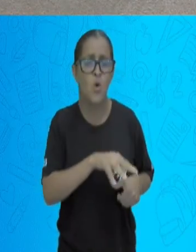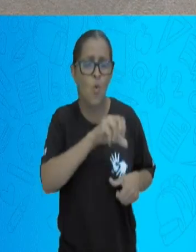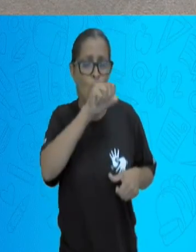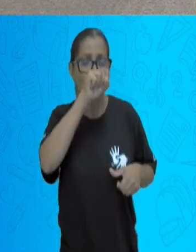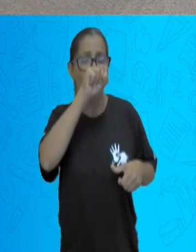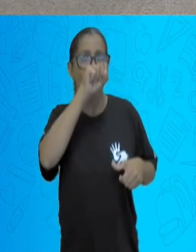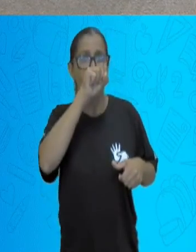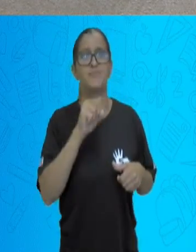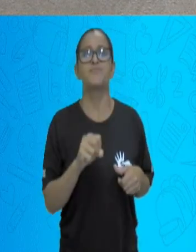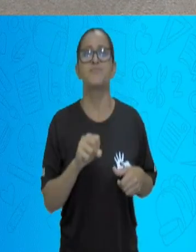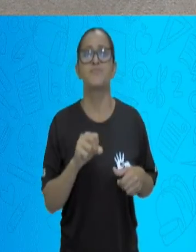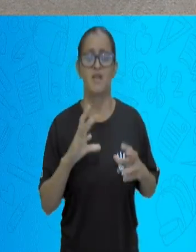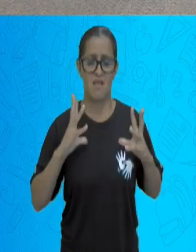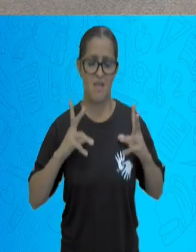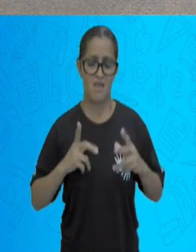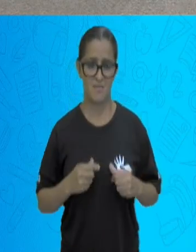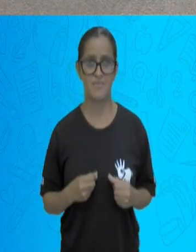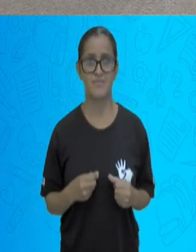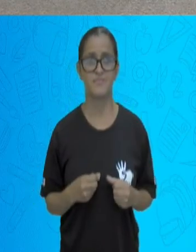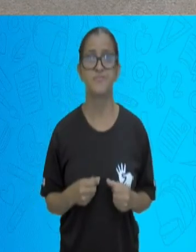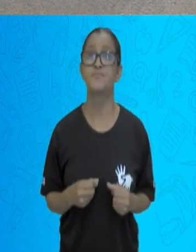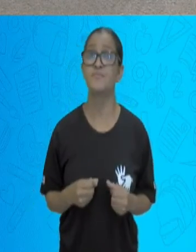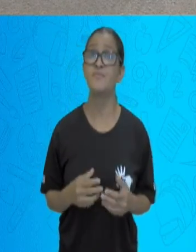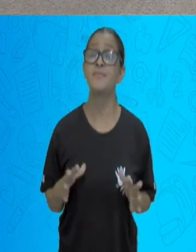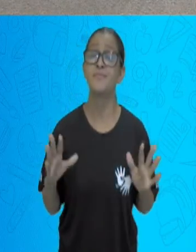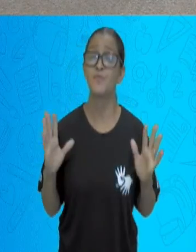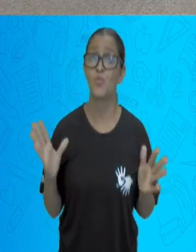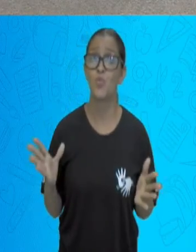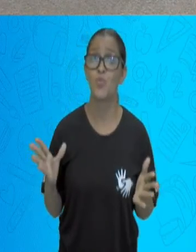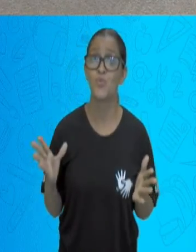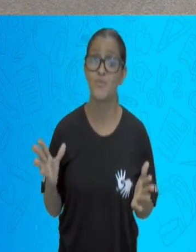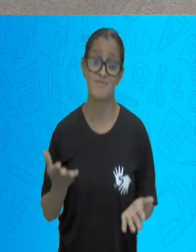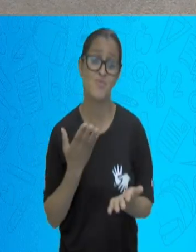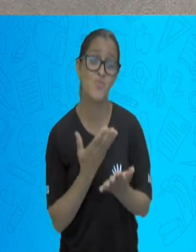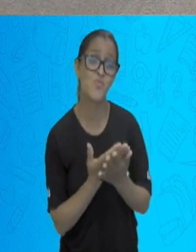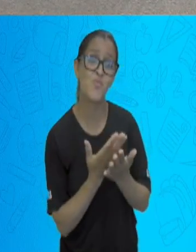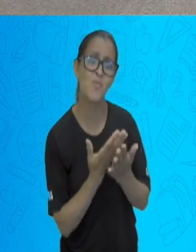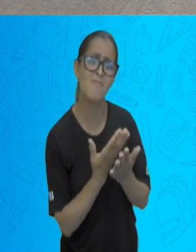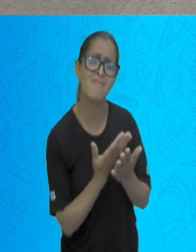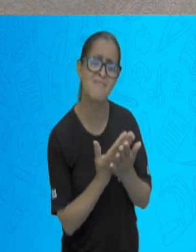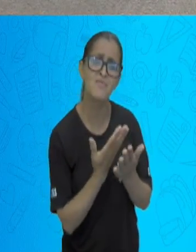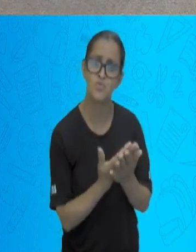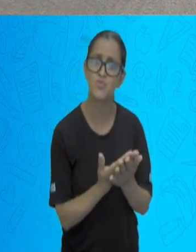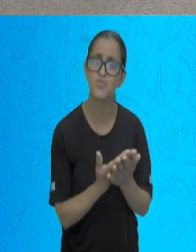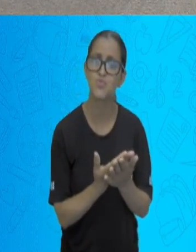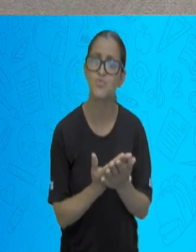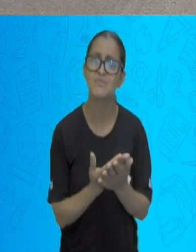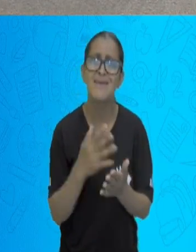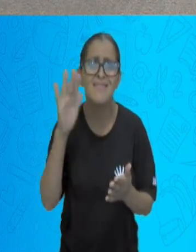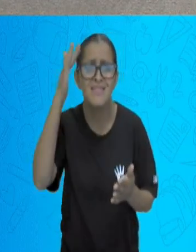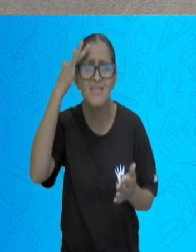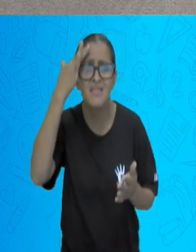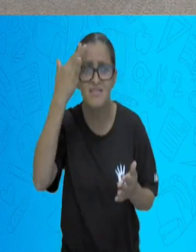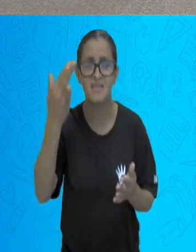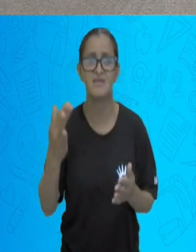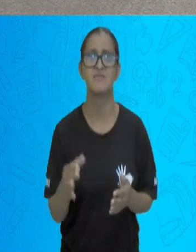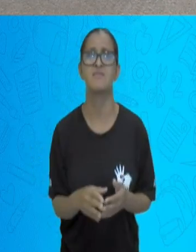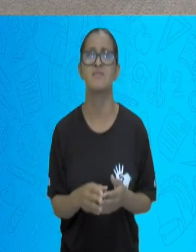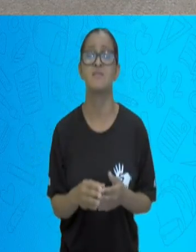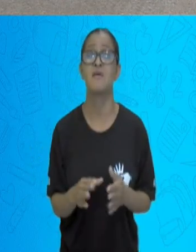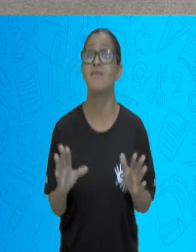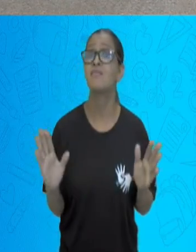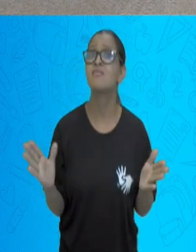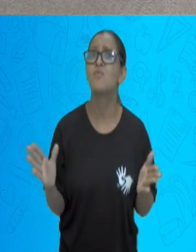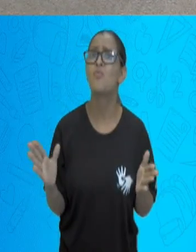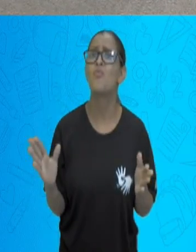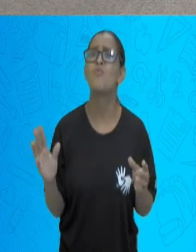Então, agora, para você completar o seu estudo, o seu conhecimento, faça o acesso